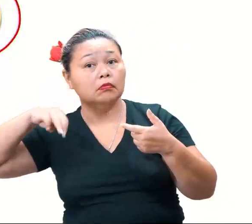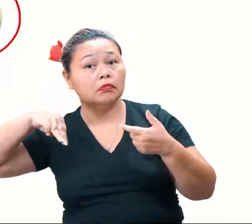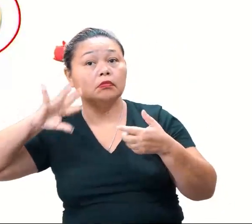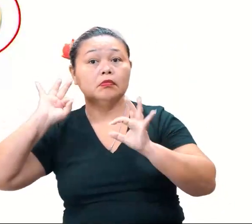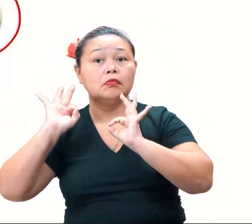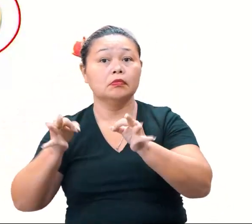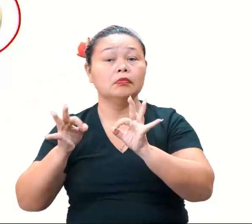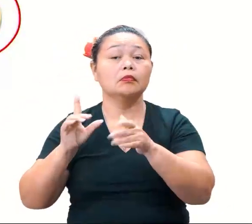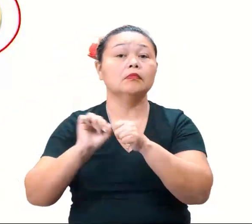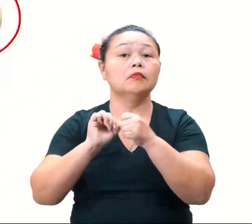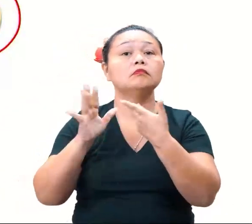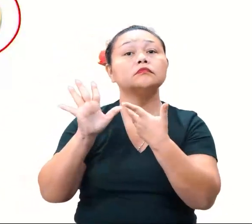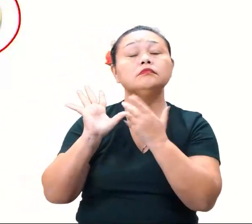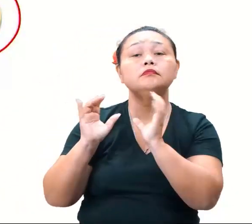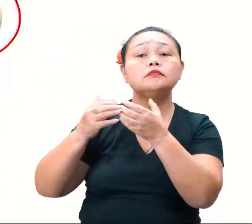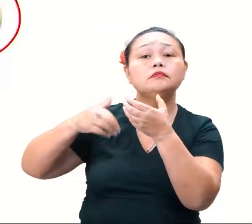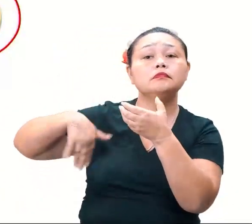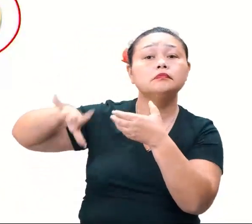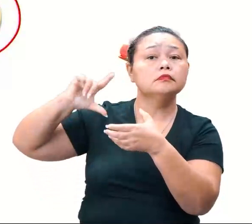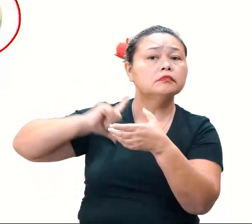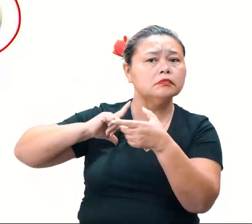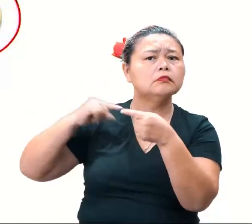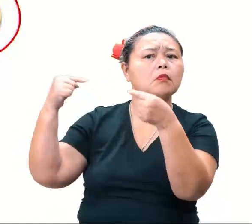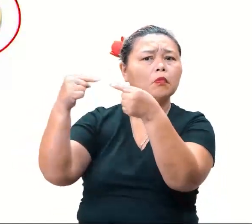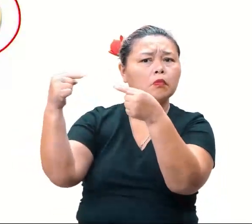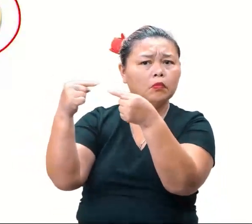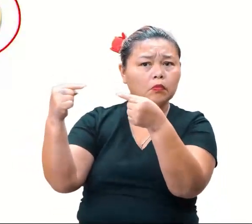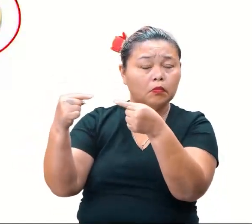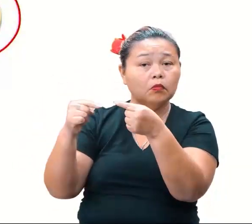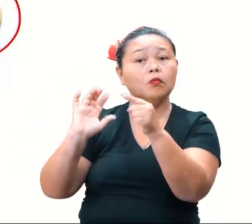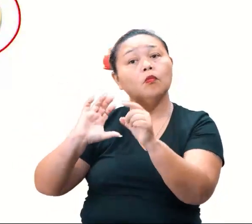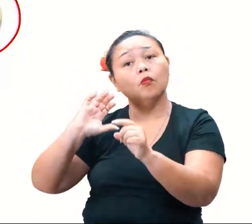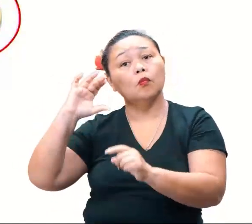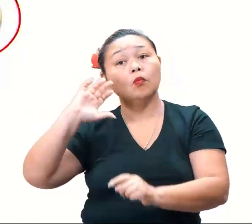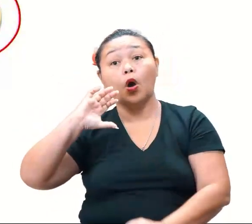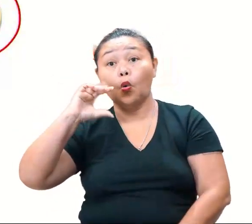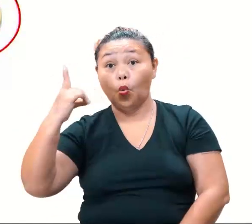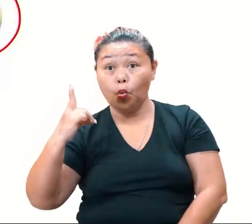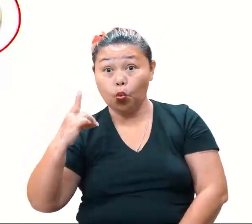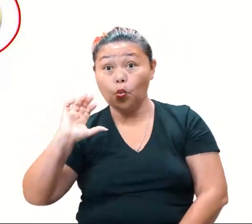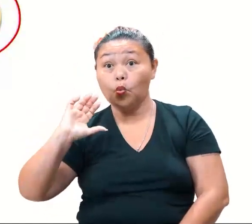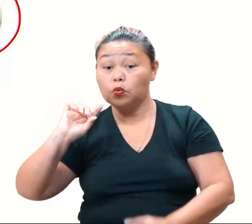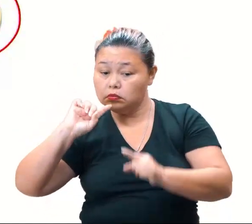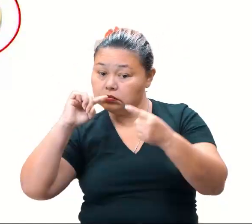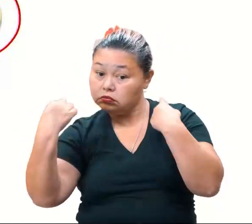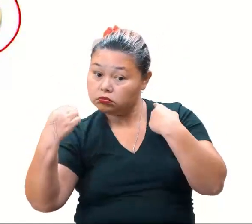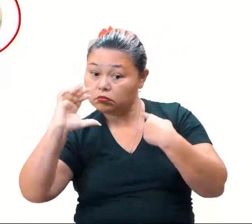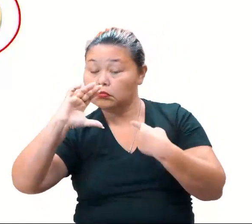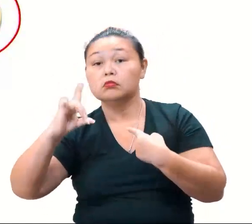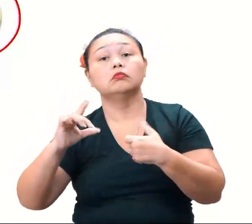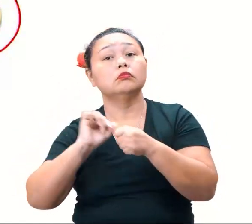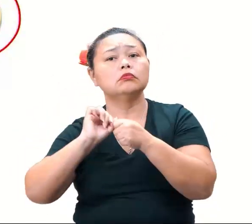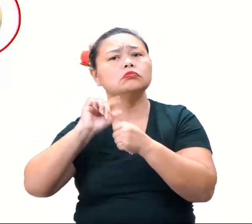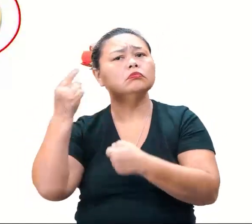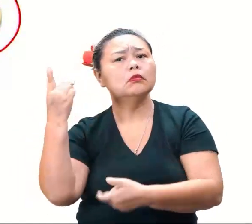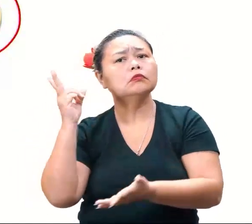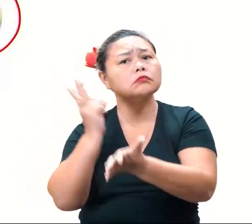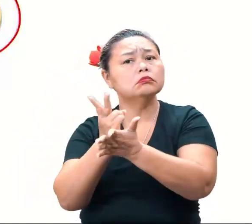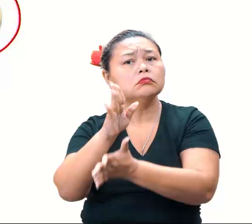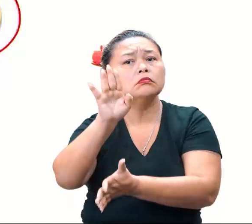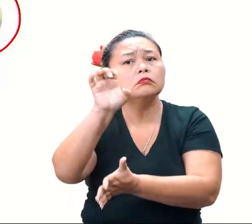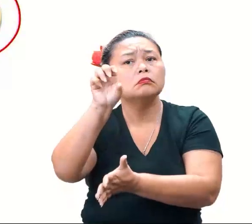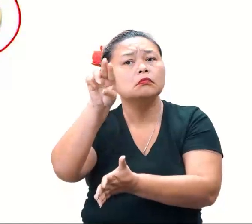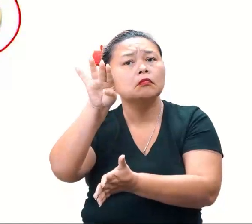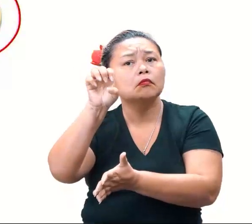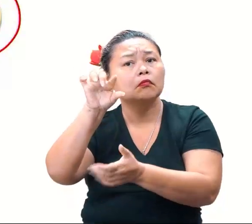que o conjunto imagem pode ser igual ao contradomínio, né? Pode ter os mesmos elementos ali do contradomínio. Também. Ou